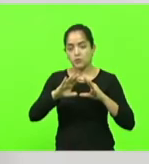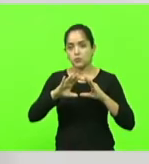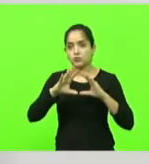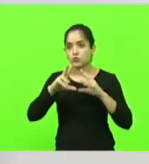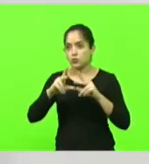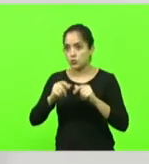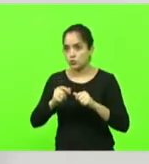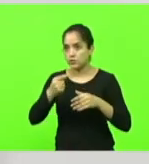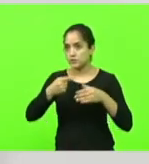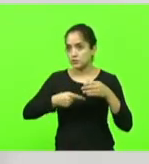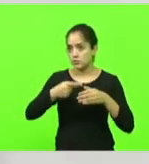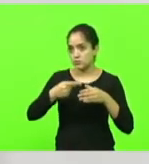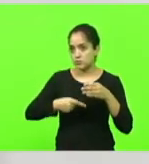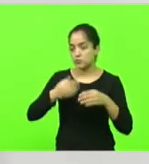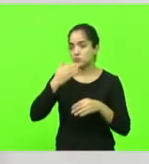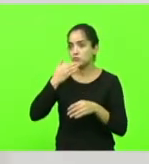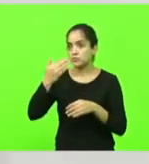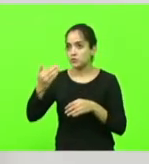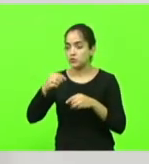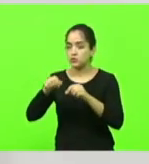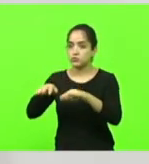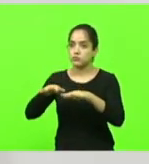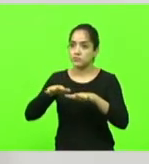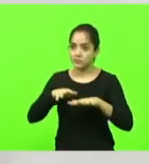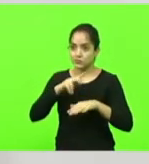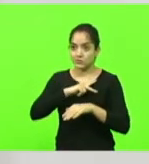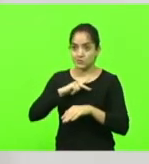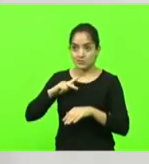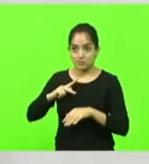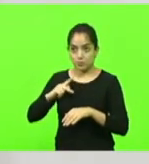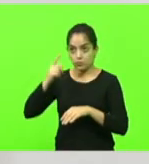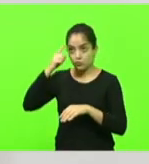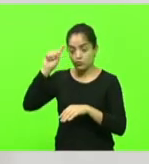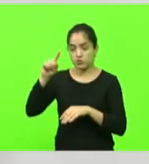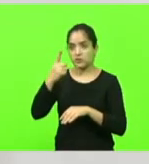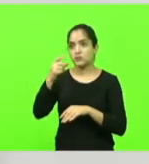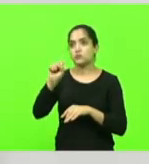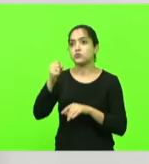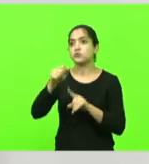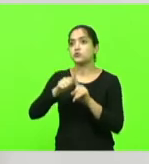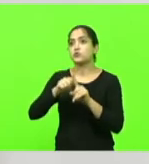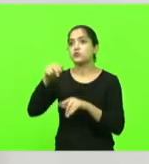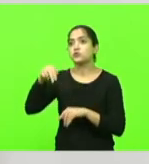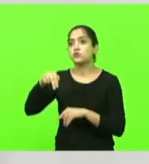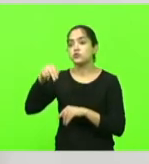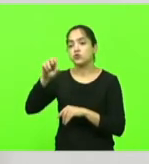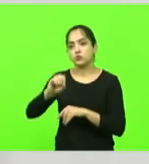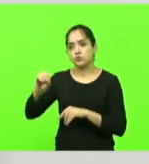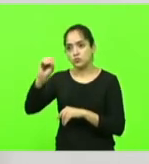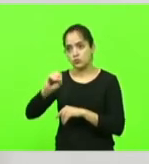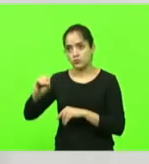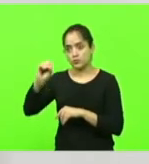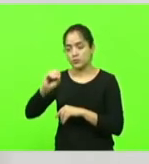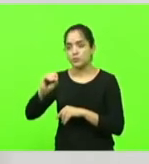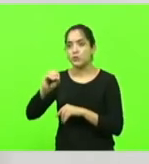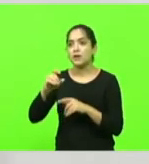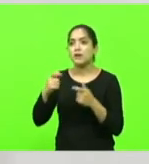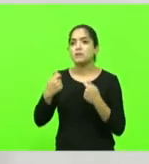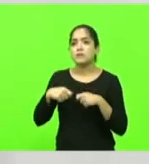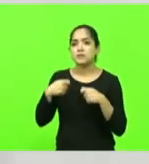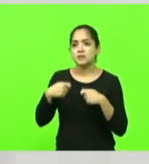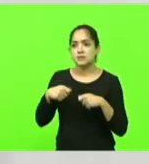um requerimento solicitando audiência pública no dia 18 do próximo mês de outubro para tratar da necessidade